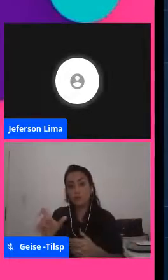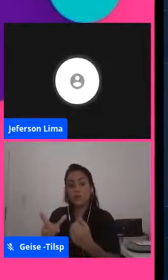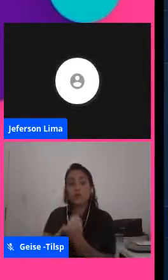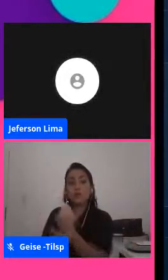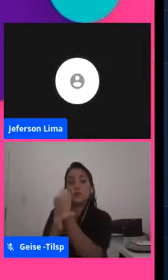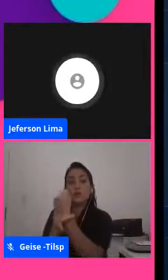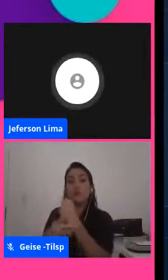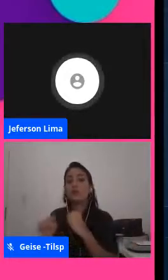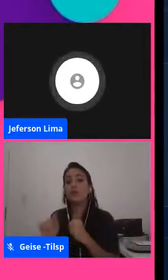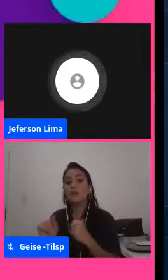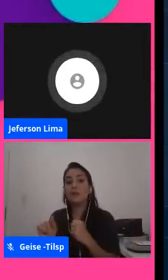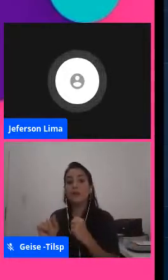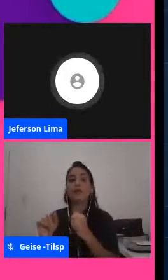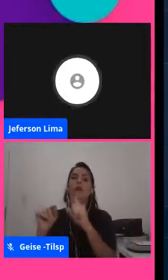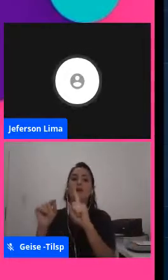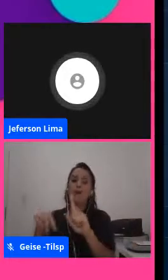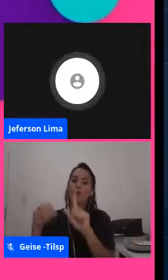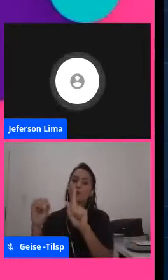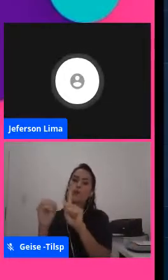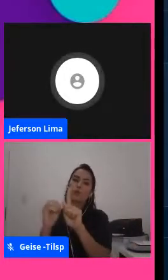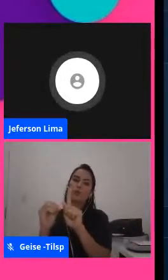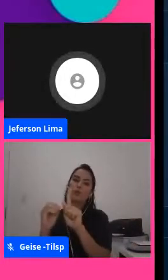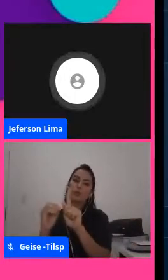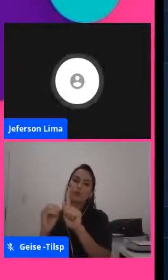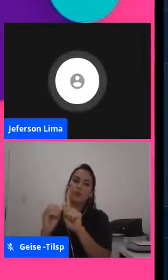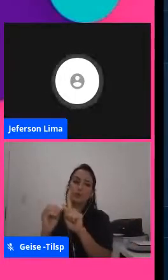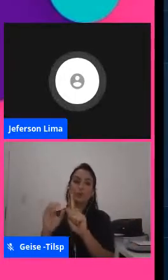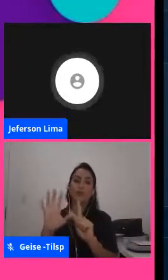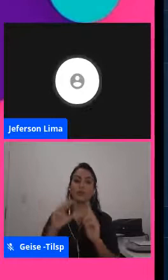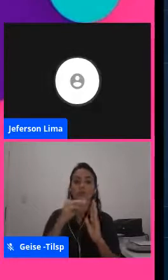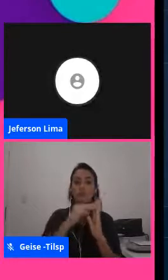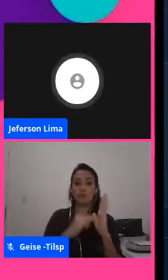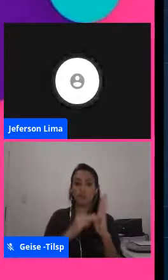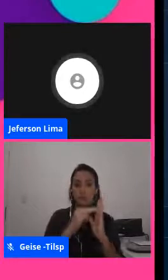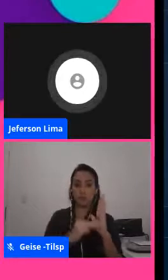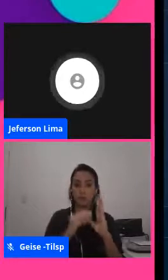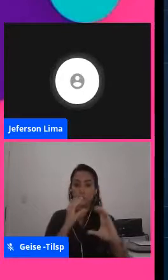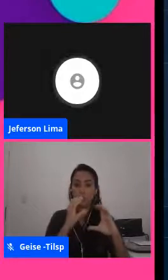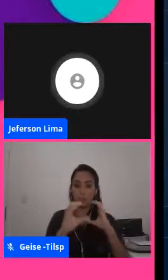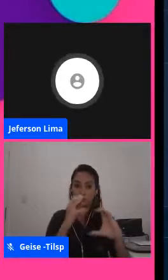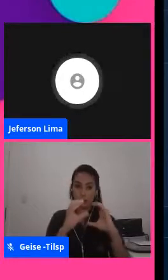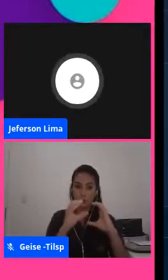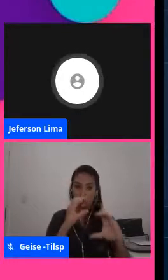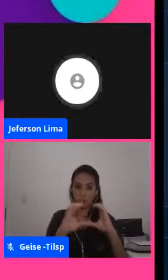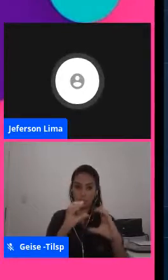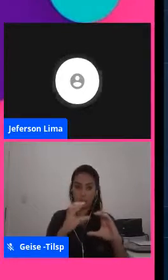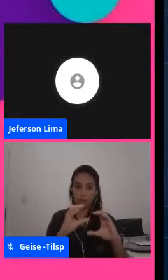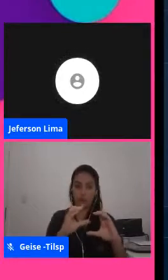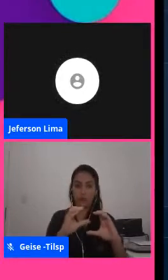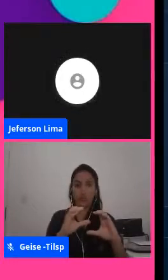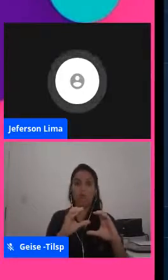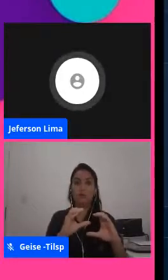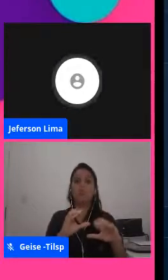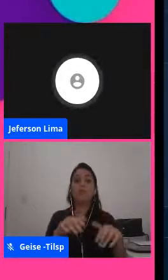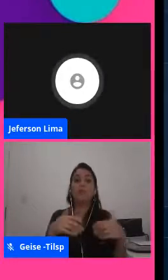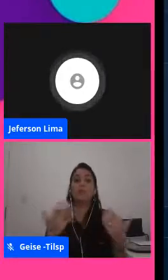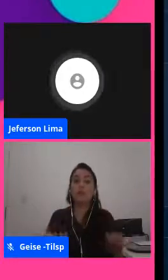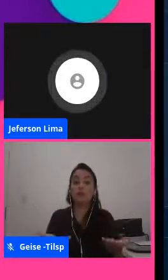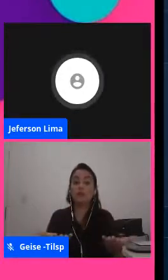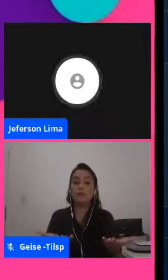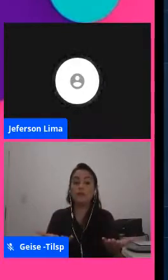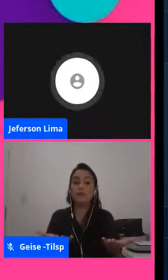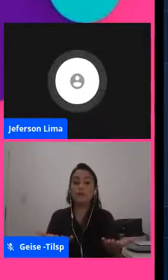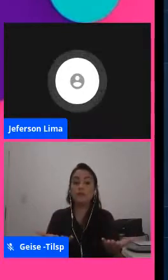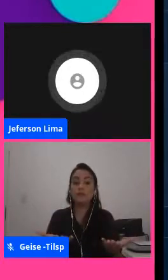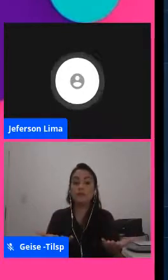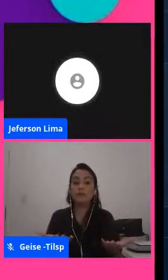gente é o Google. E o método de comunicação que a gente vai optar por ter aqui com o nosso dispositivo físico é o método de